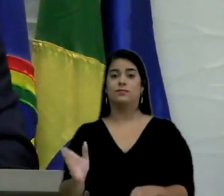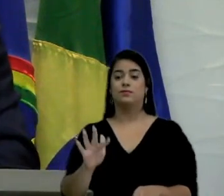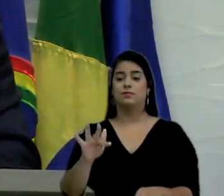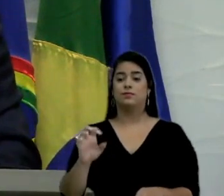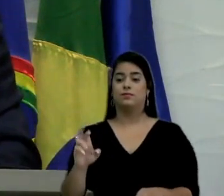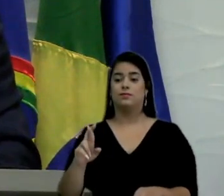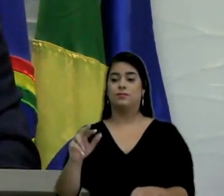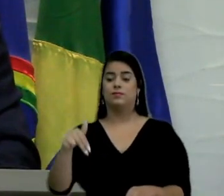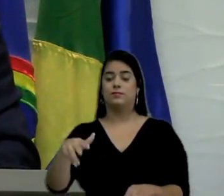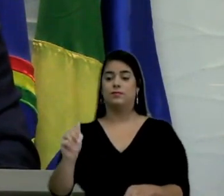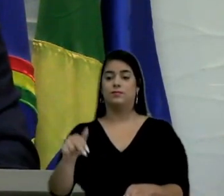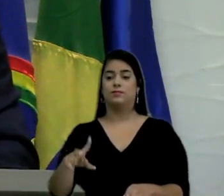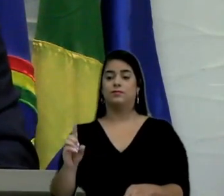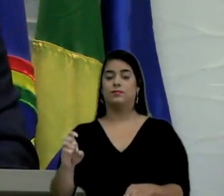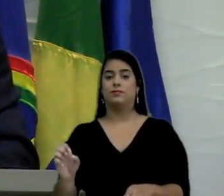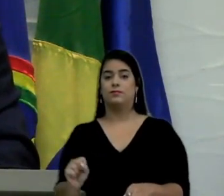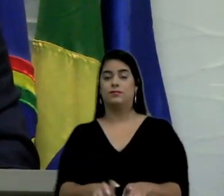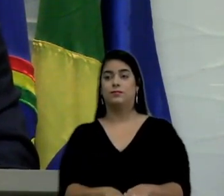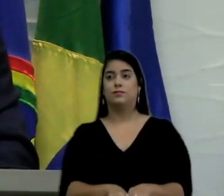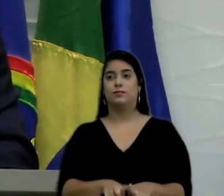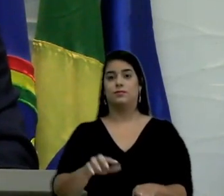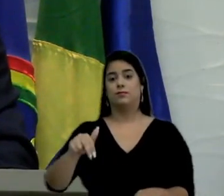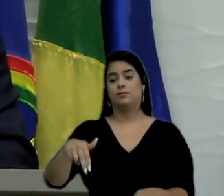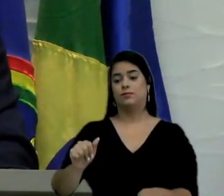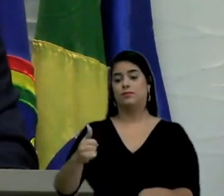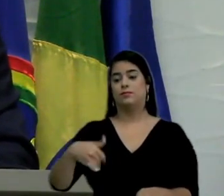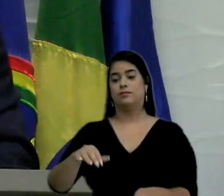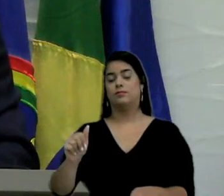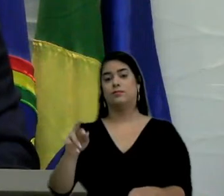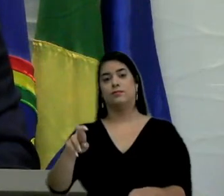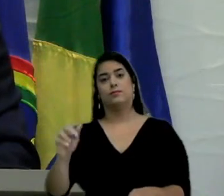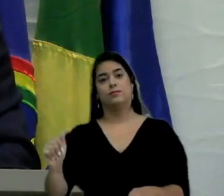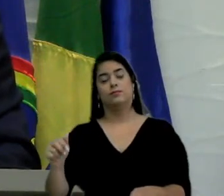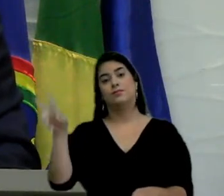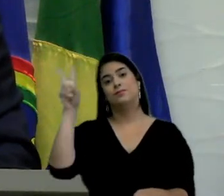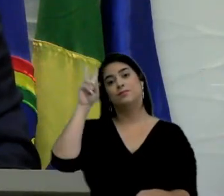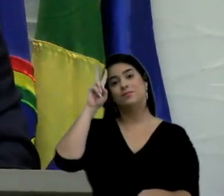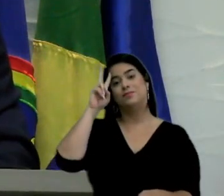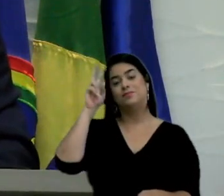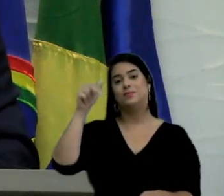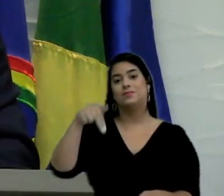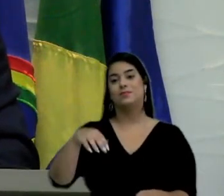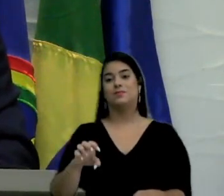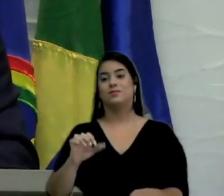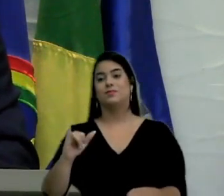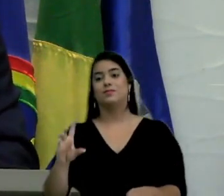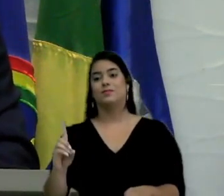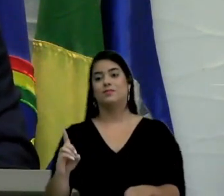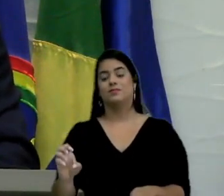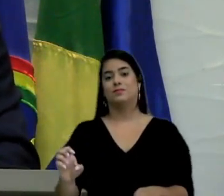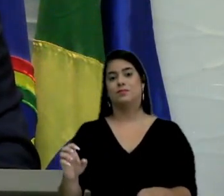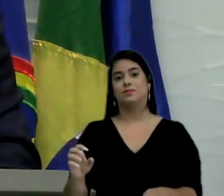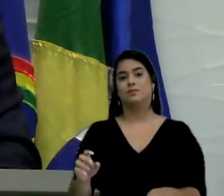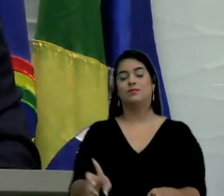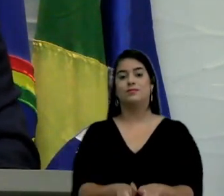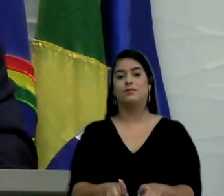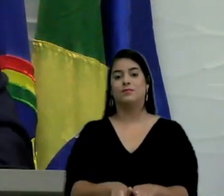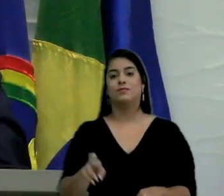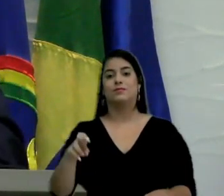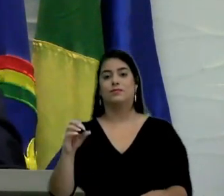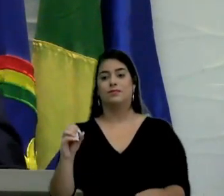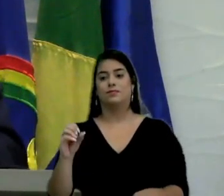naara Lira no sábado e na segunda-feira ne nascimento e a rosel